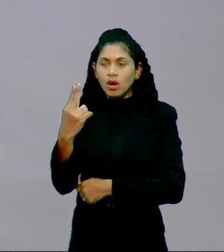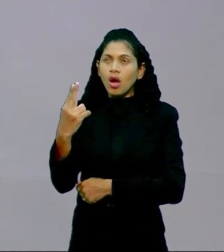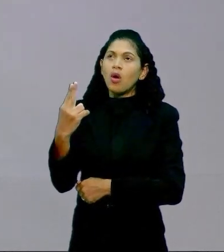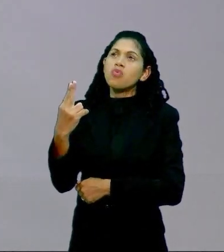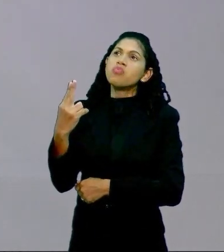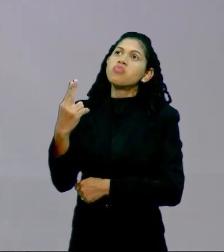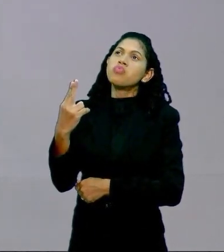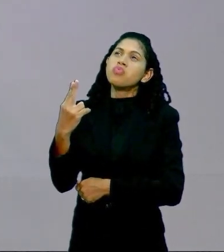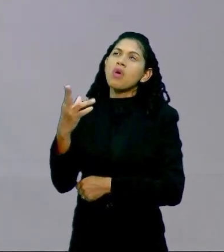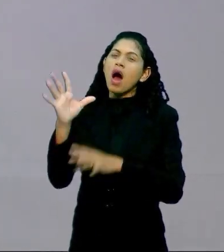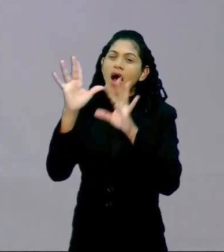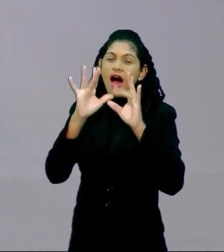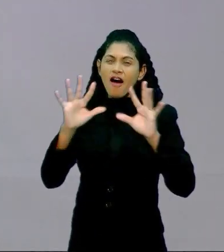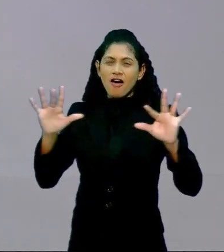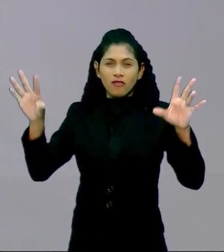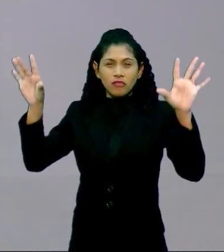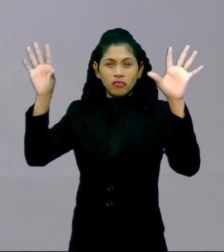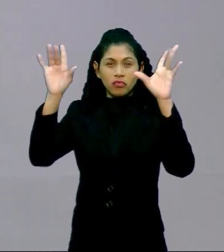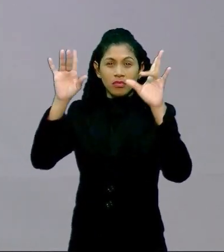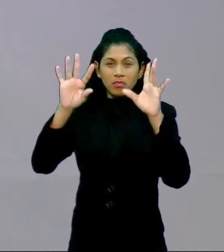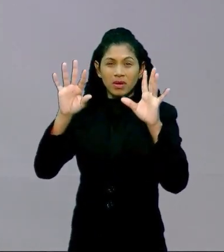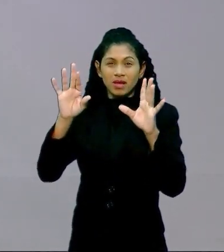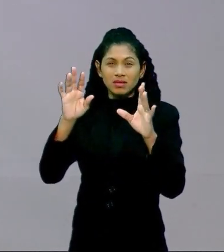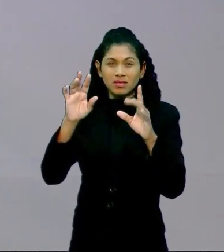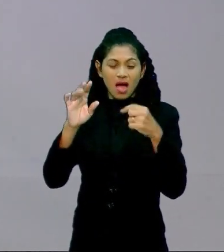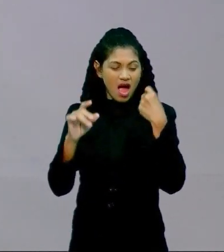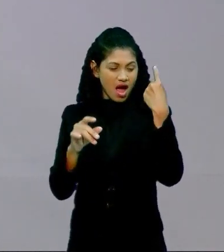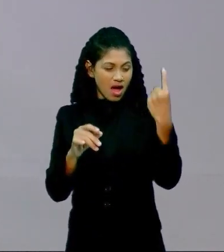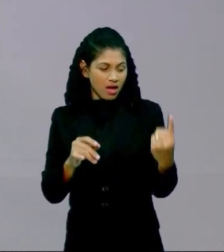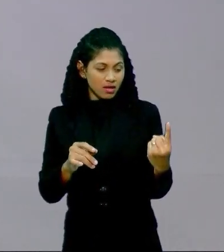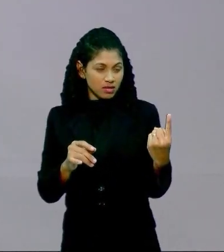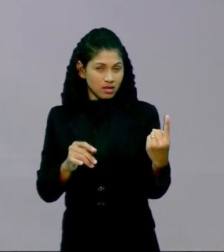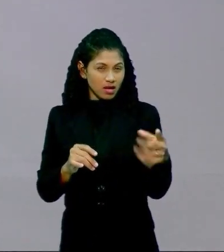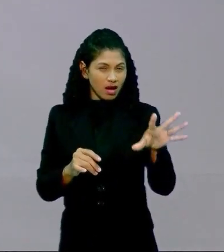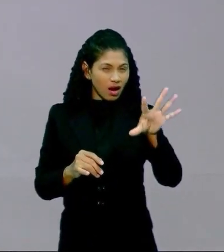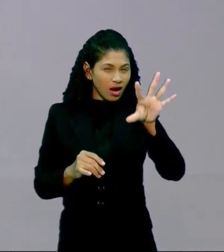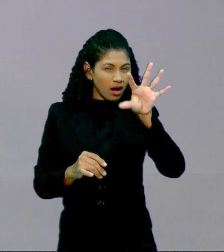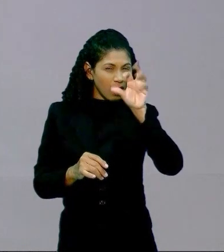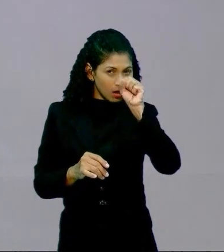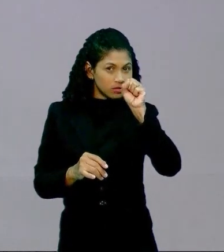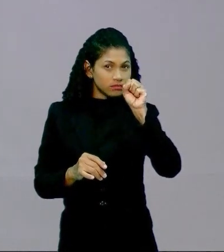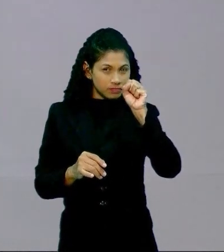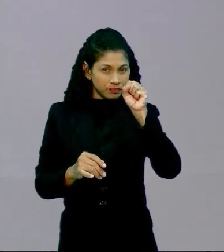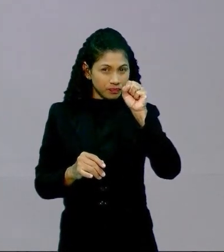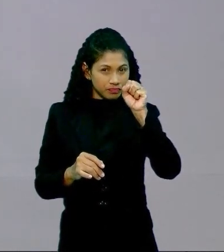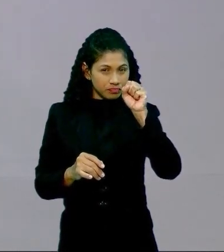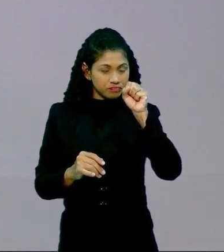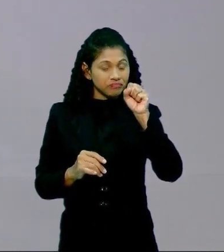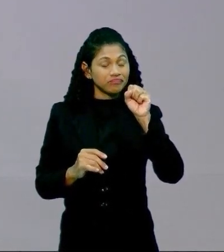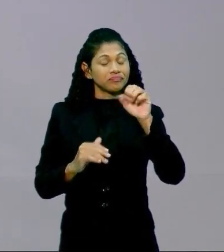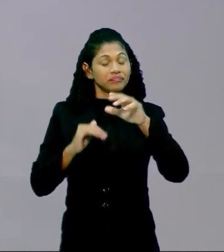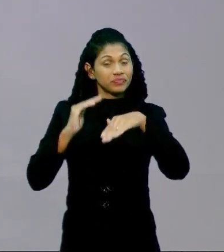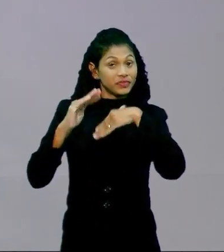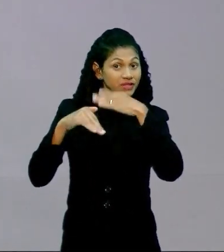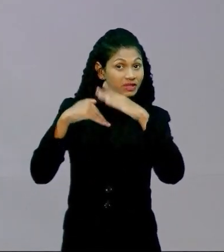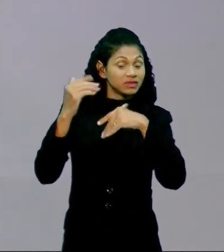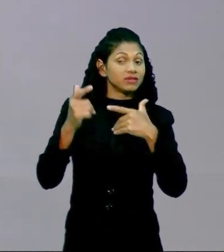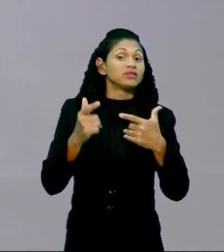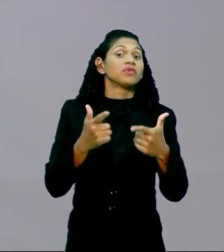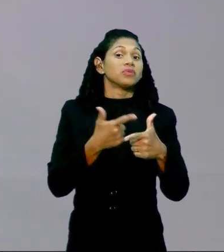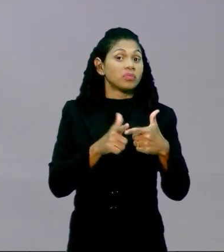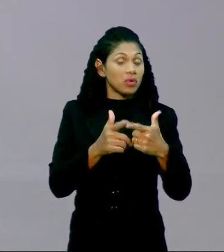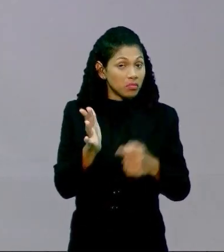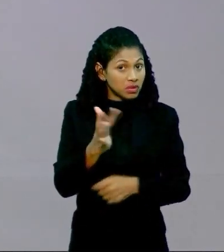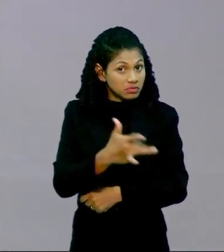estão presentes naquele cigarro, tá? E aí você também acaba que desenvolvendo doenças, né? Principalmente